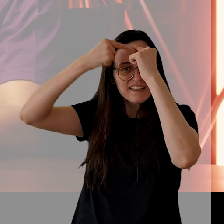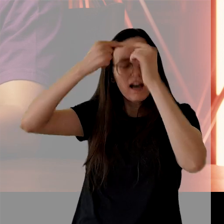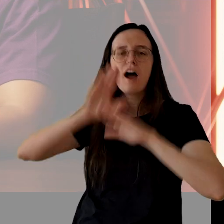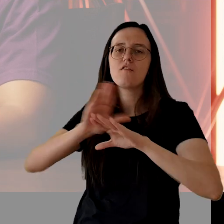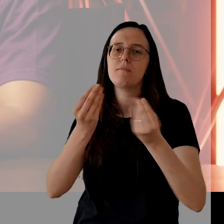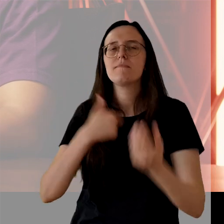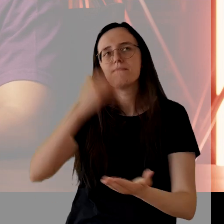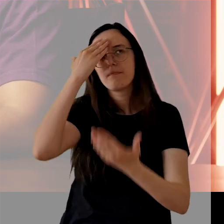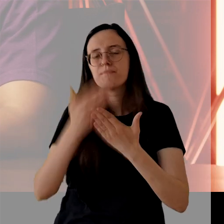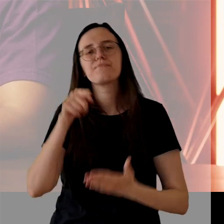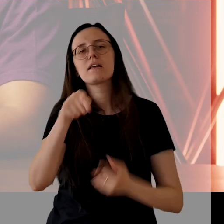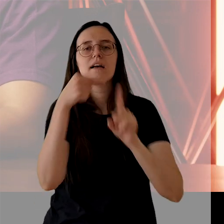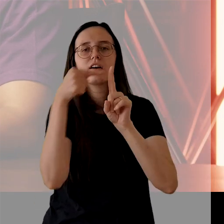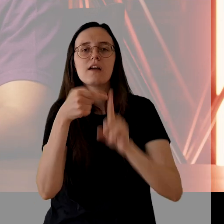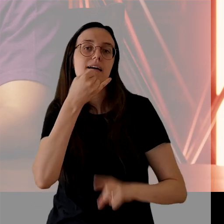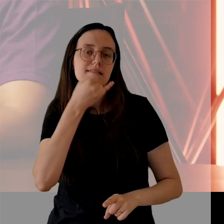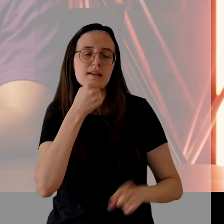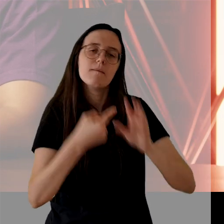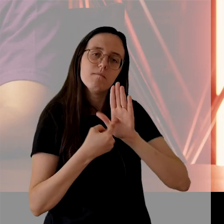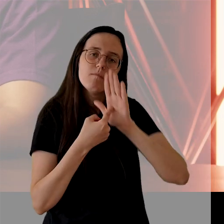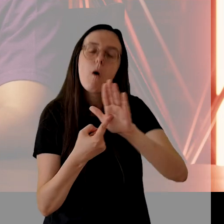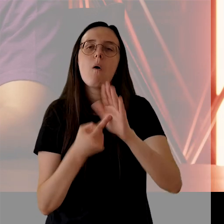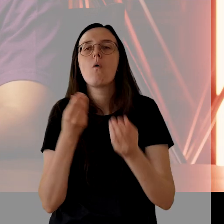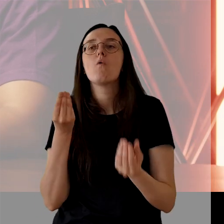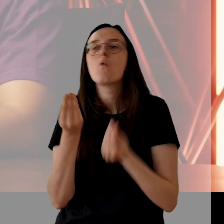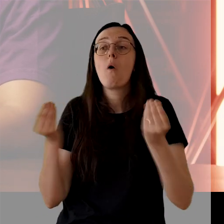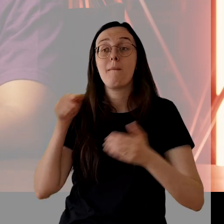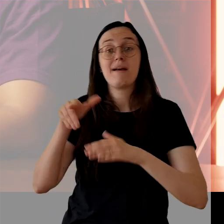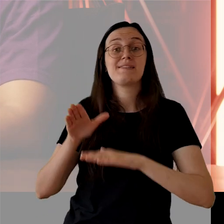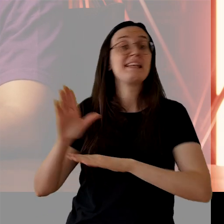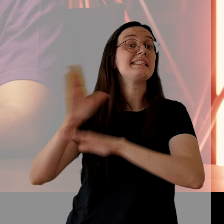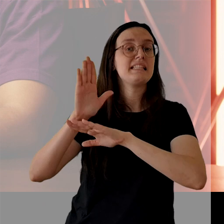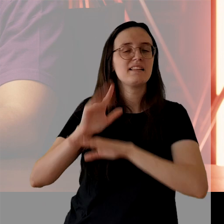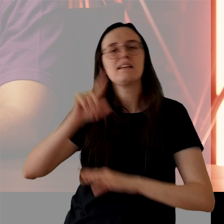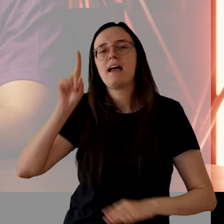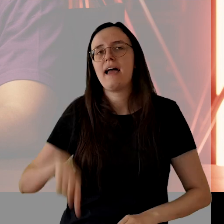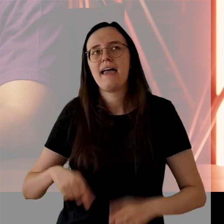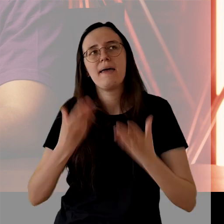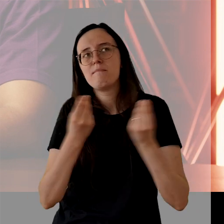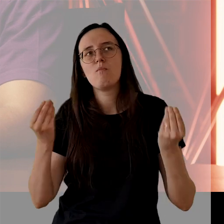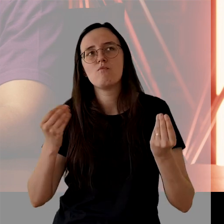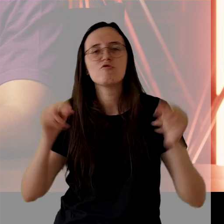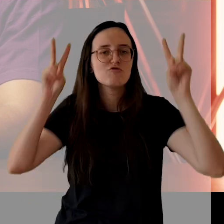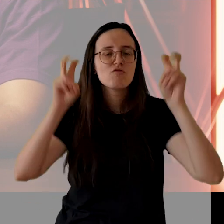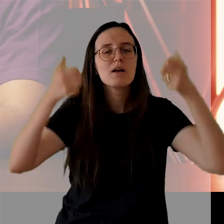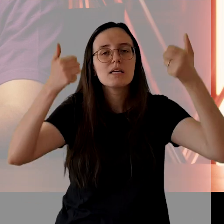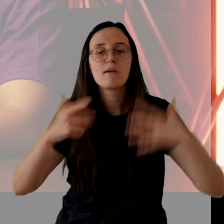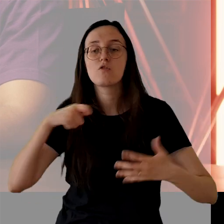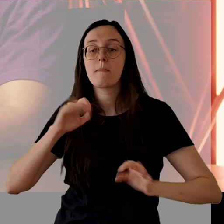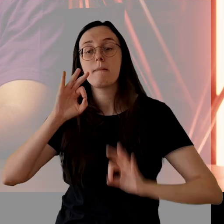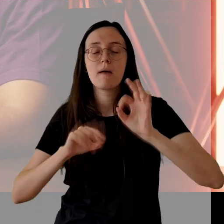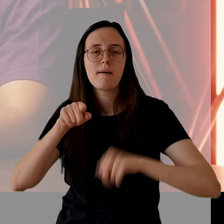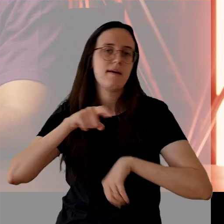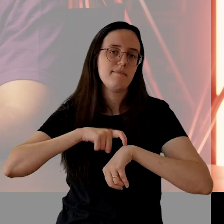esse é o tipo de exemplo que mostra como que cinema é muito sobre se preparar para esse